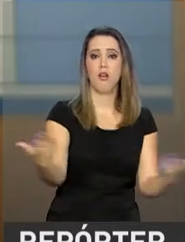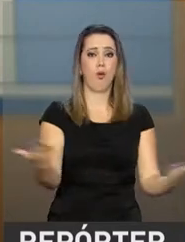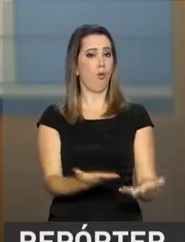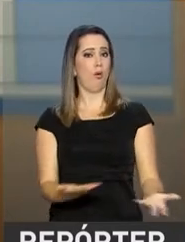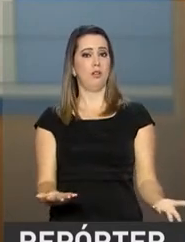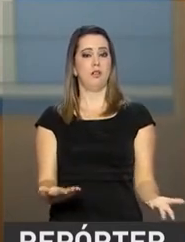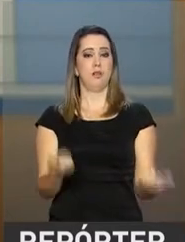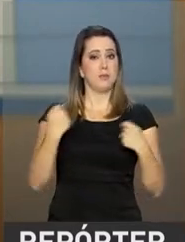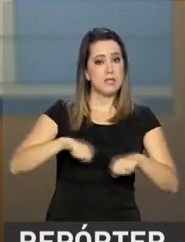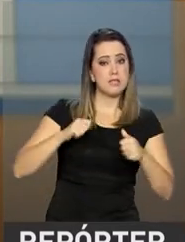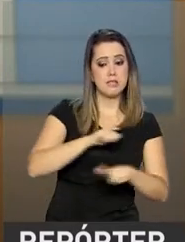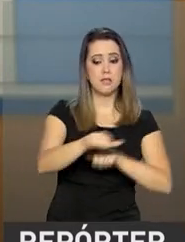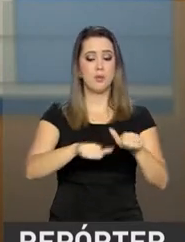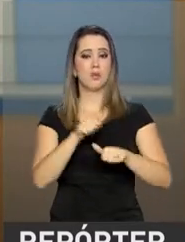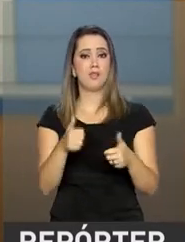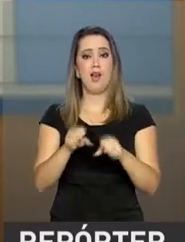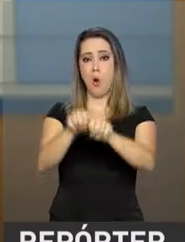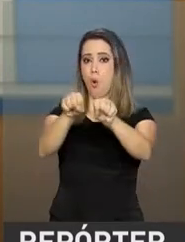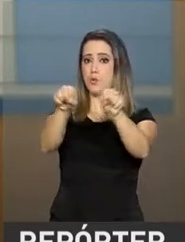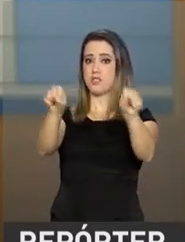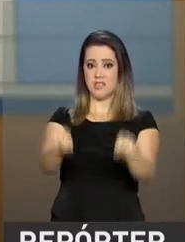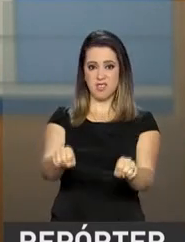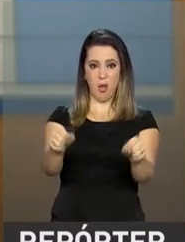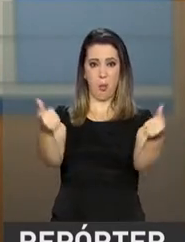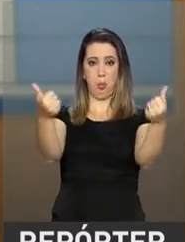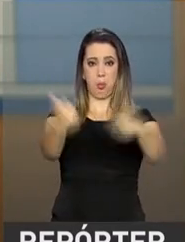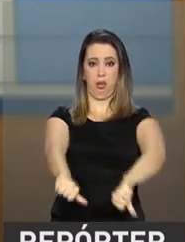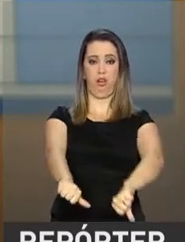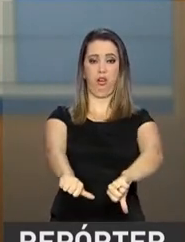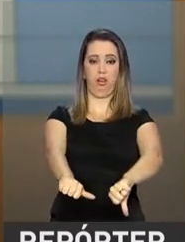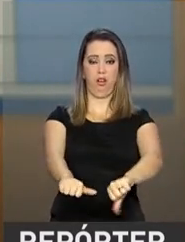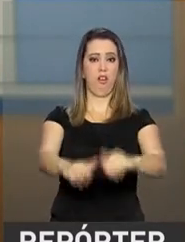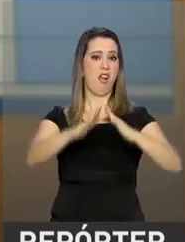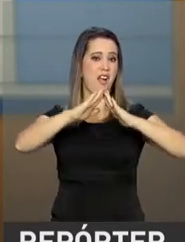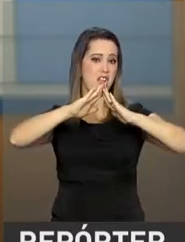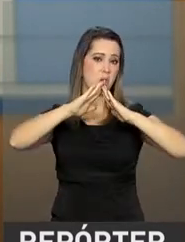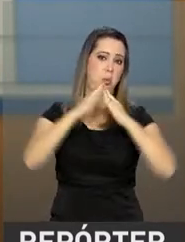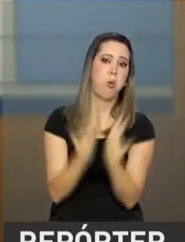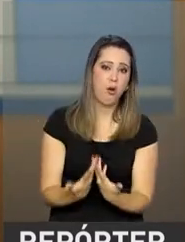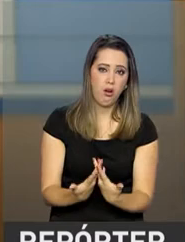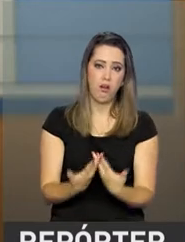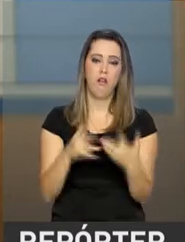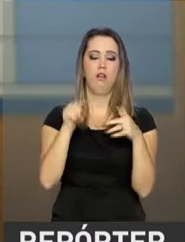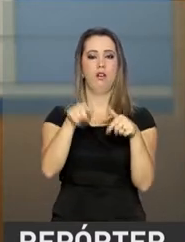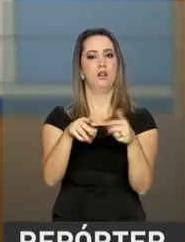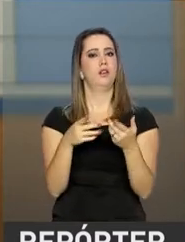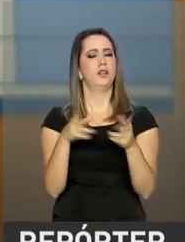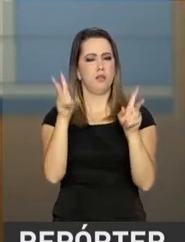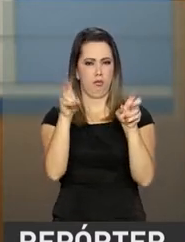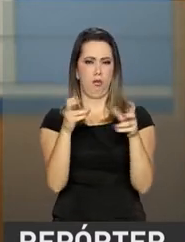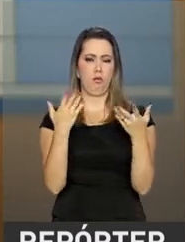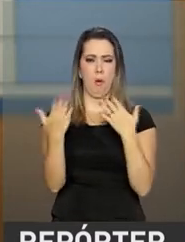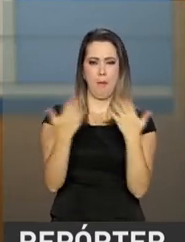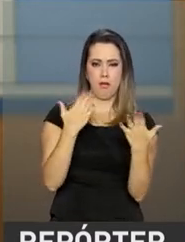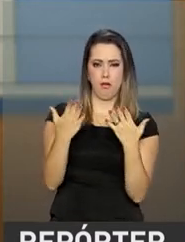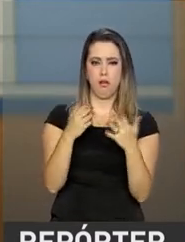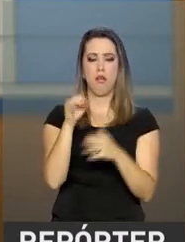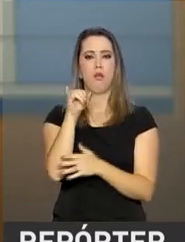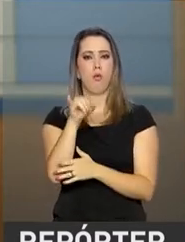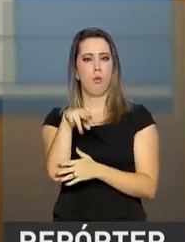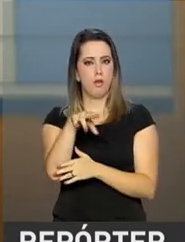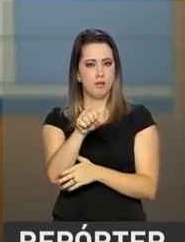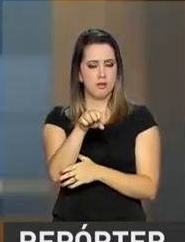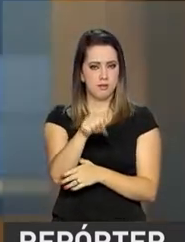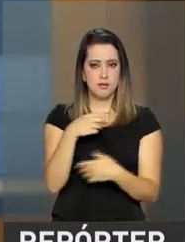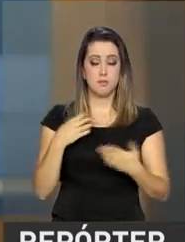o sistema vai ruir a casa vai cair na questão da previdência social se nós não fizermos